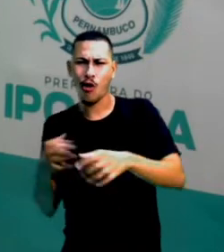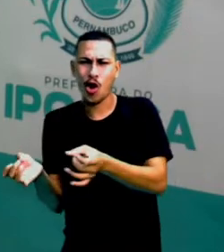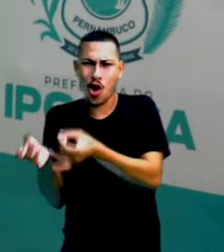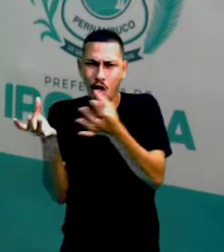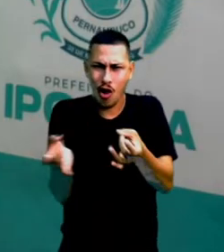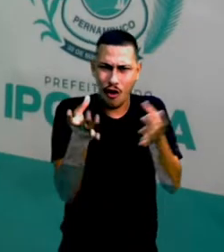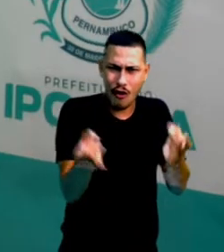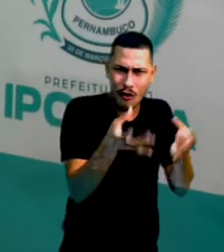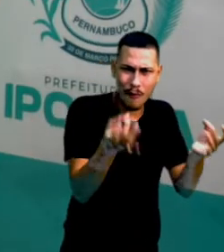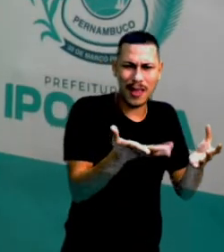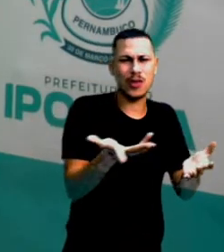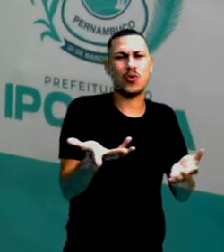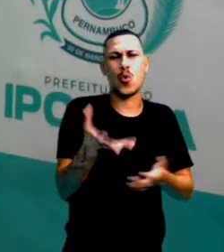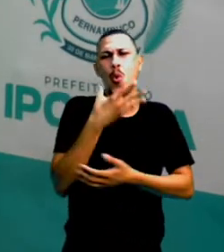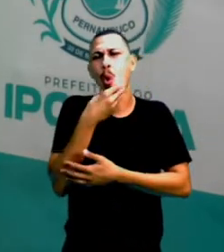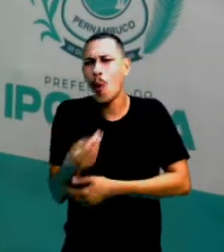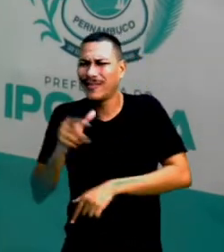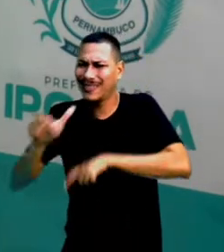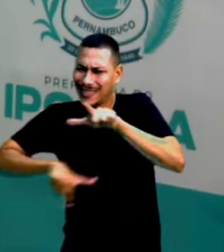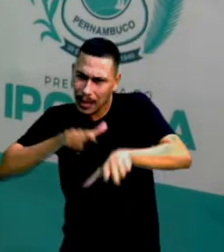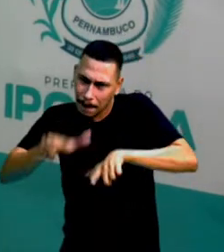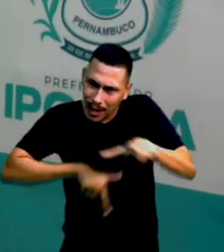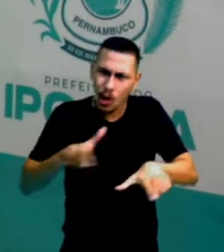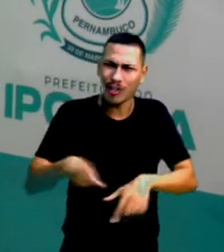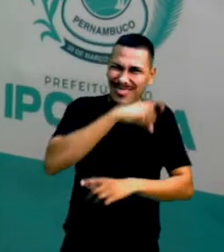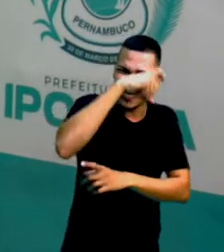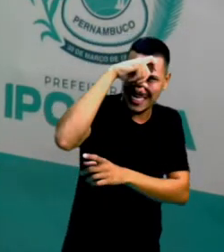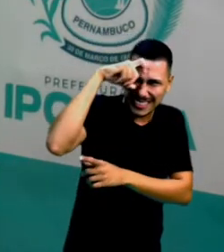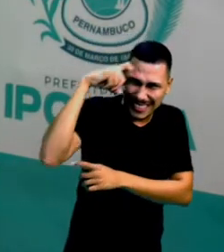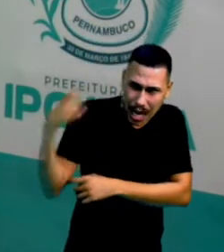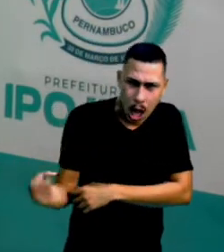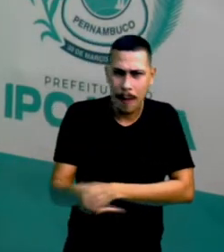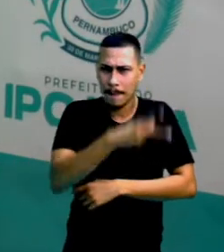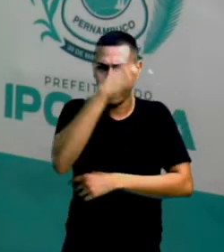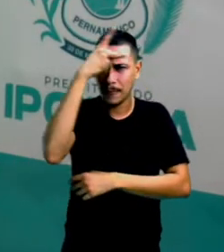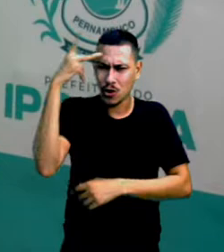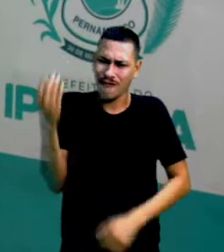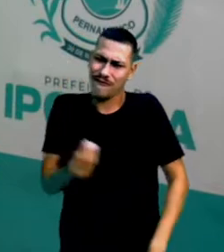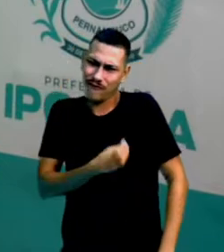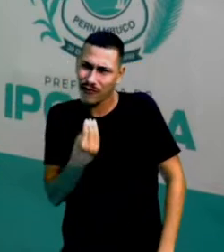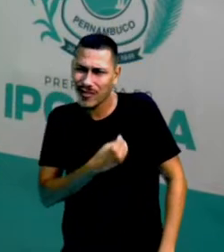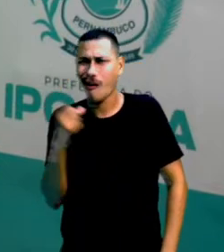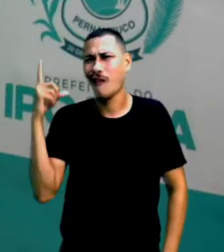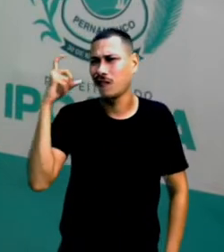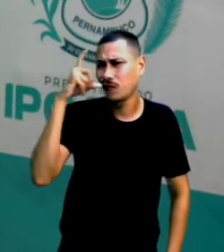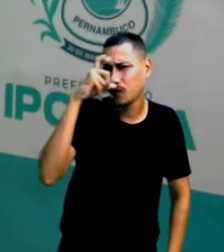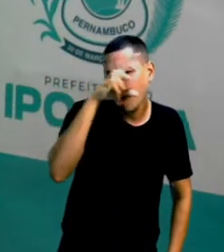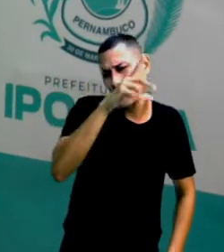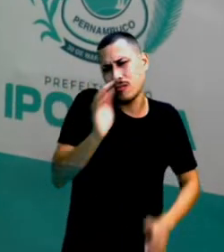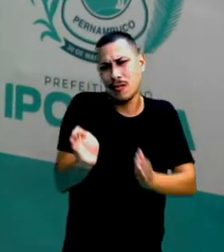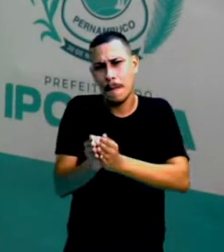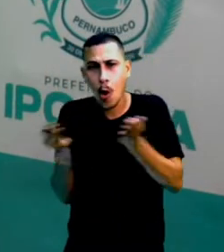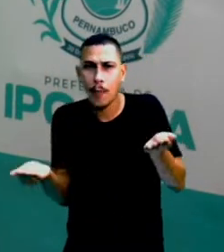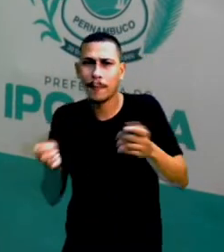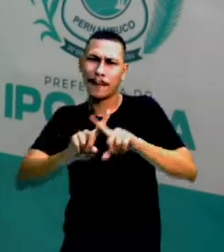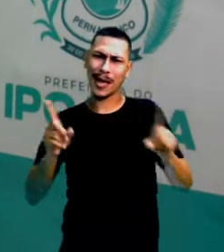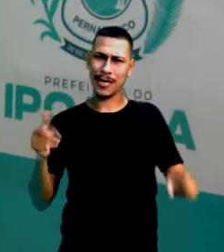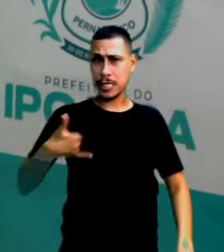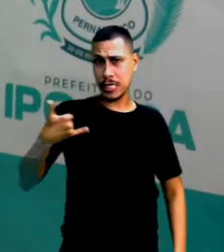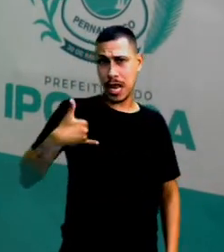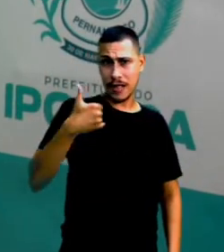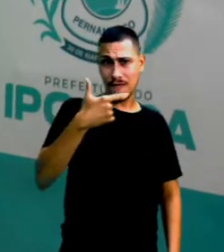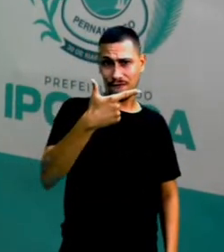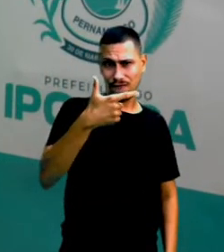foi sempre um batalhador, um trabalhador, uma pessoa que teve uma vida muito difícil. E aos 21 anos de idade, ele se